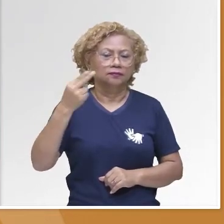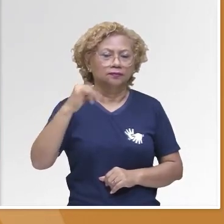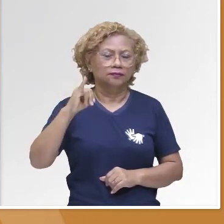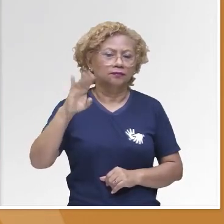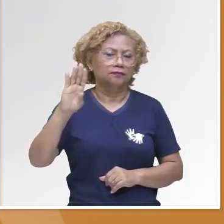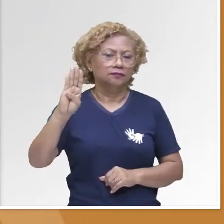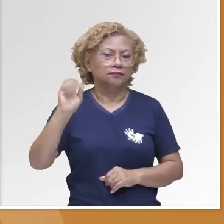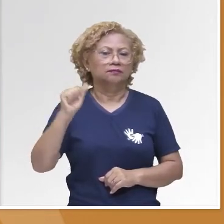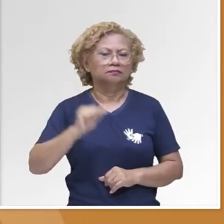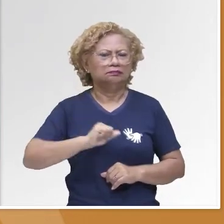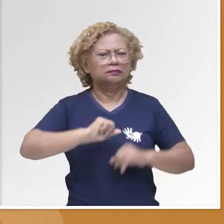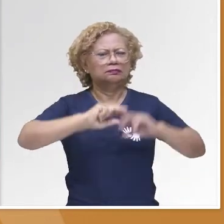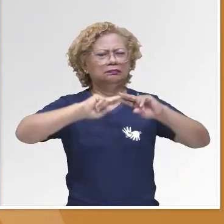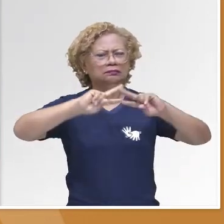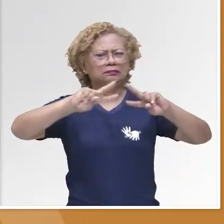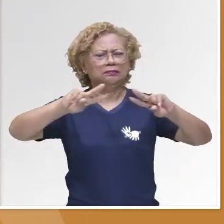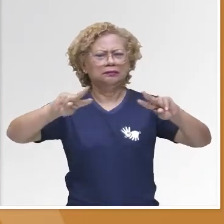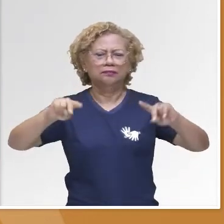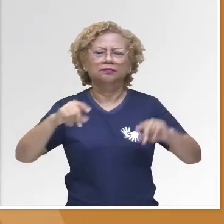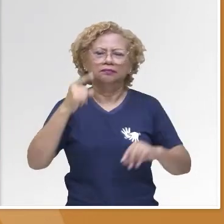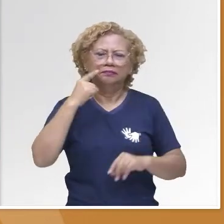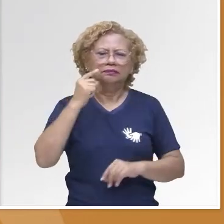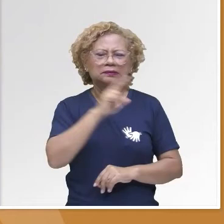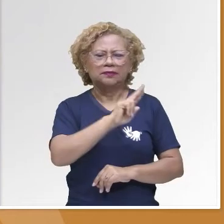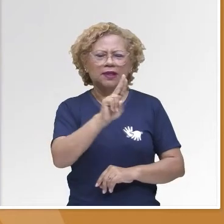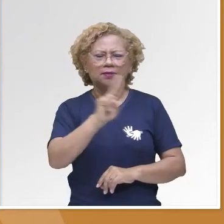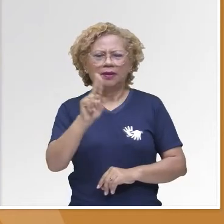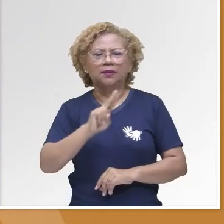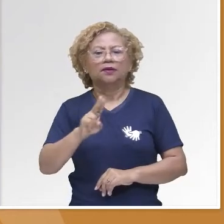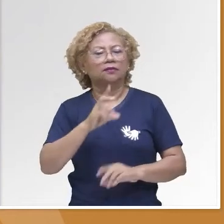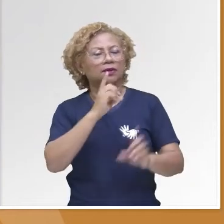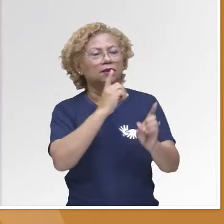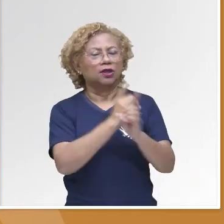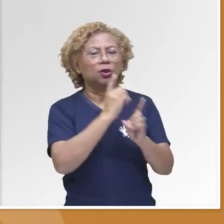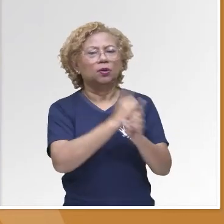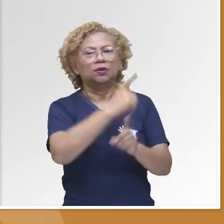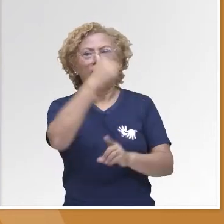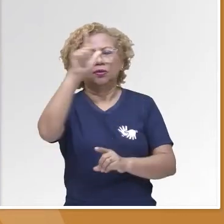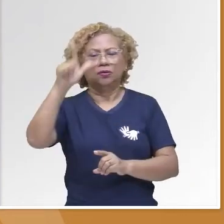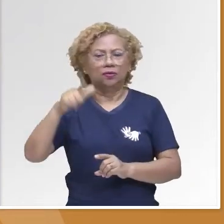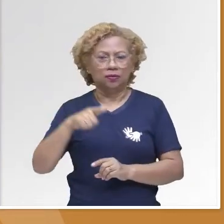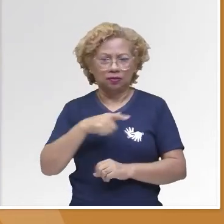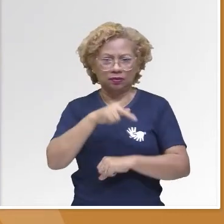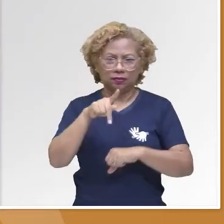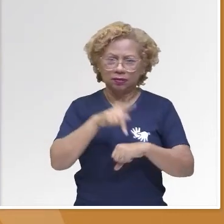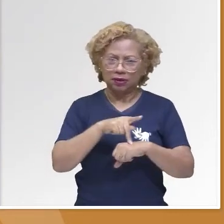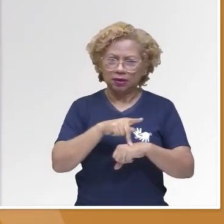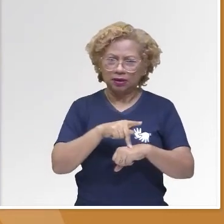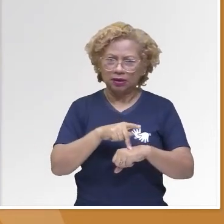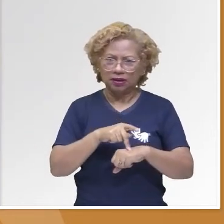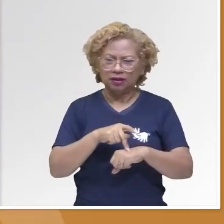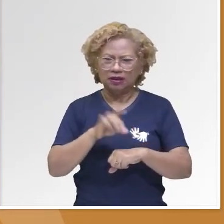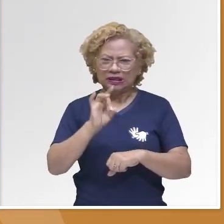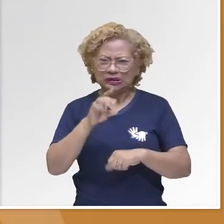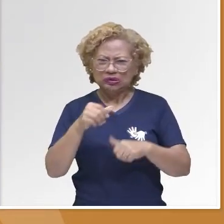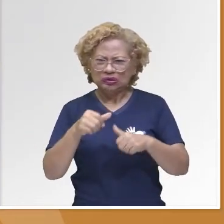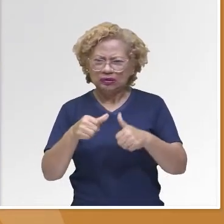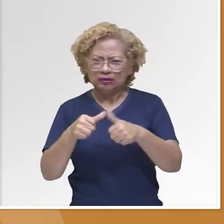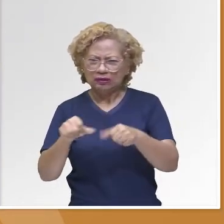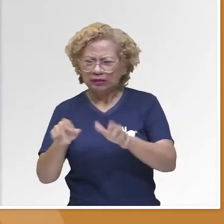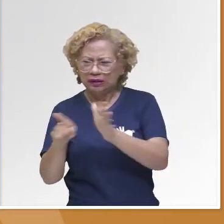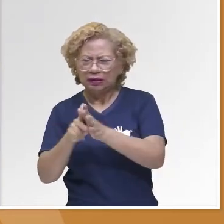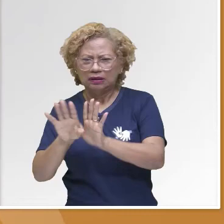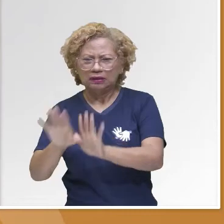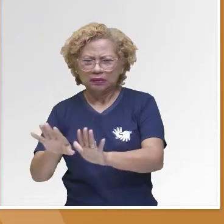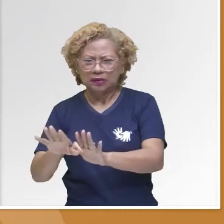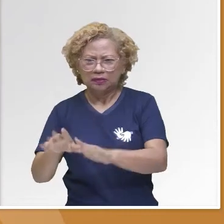empresas multinacionais. Por quê? Porque elas não se concentram só no território japonês. Elas escolhem aí.